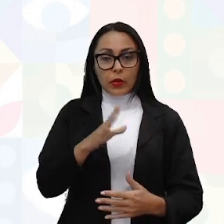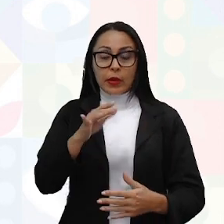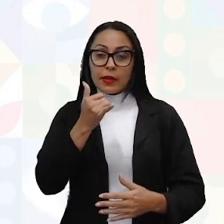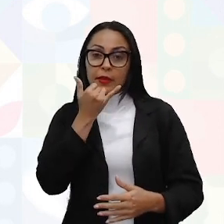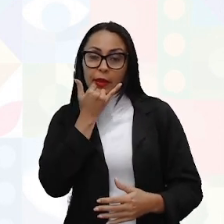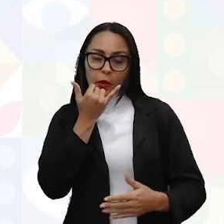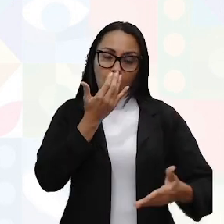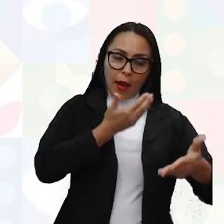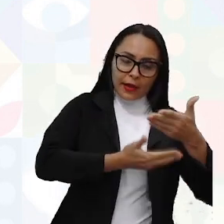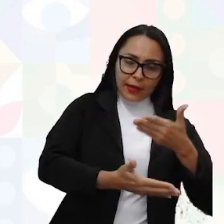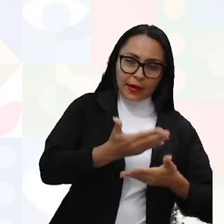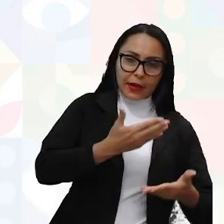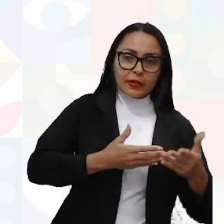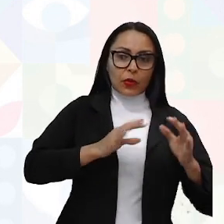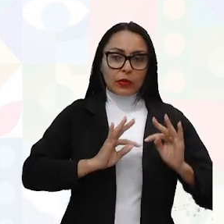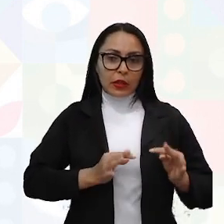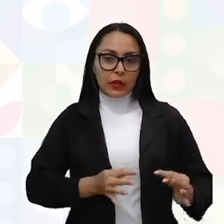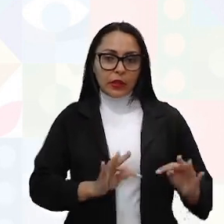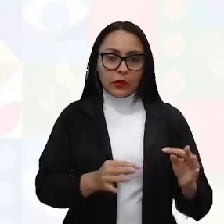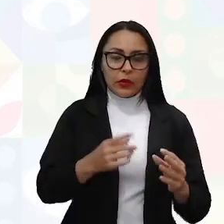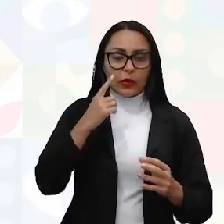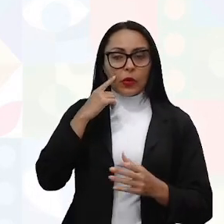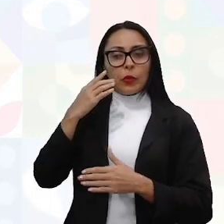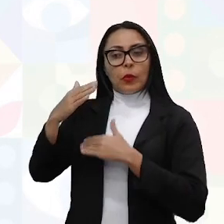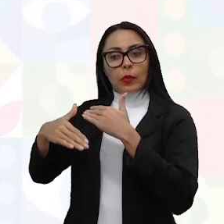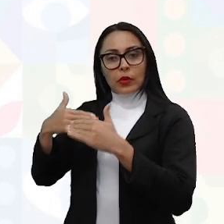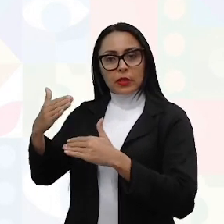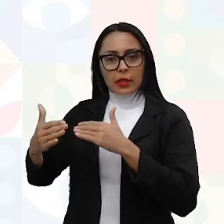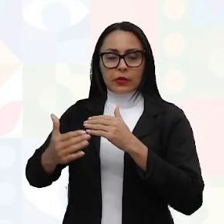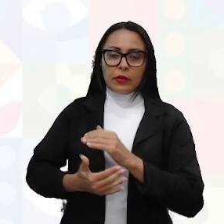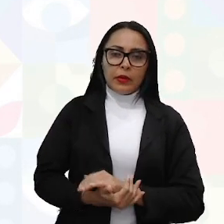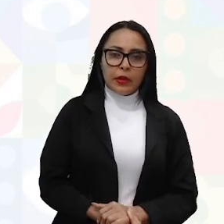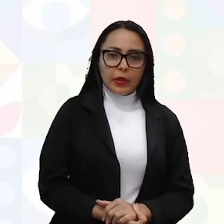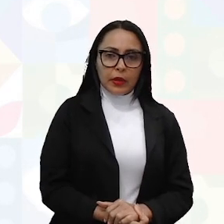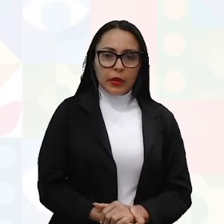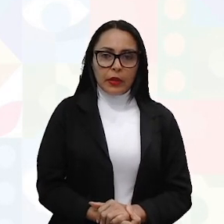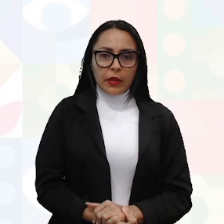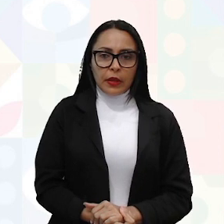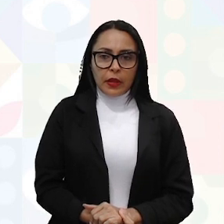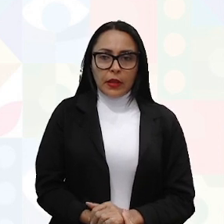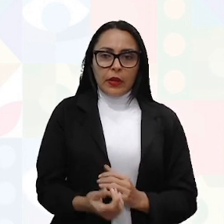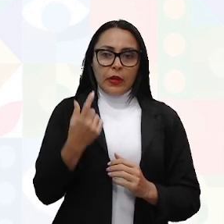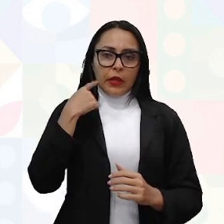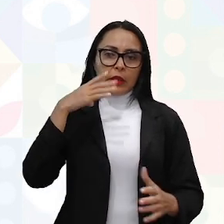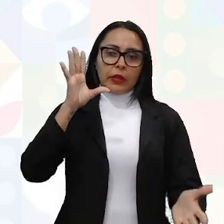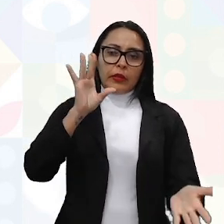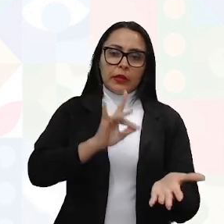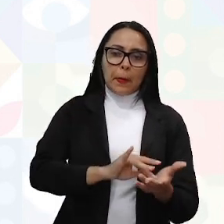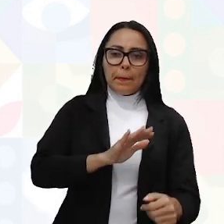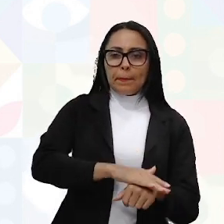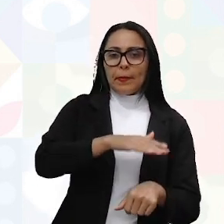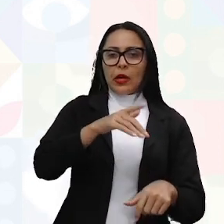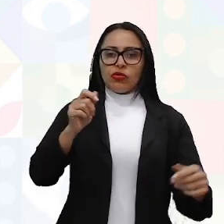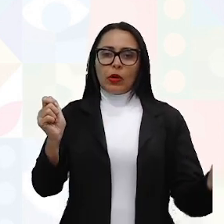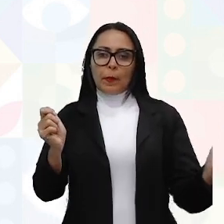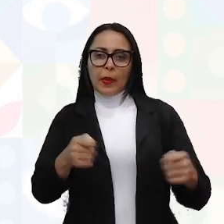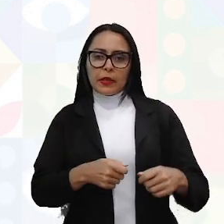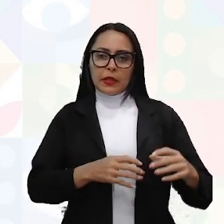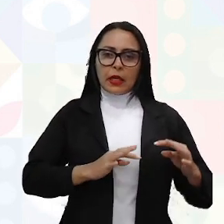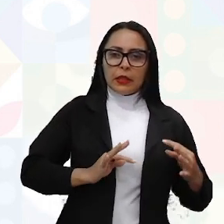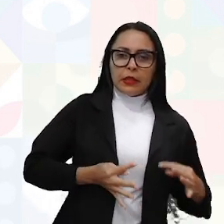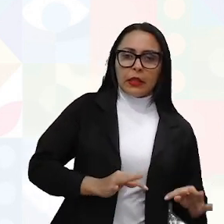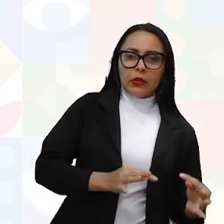a integração tecnológica quanto a integração dos processos. Uma das formas de se adquirir mais capacidades